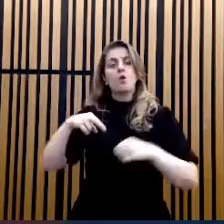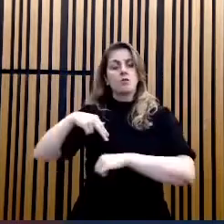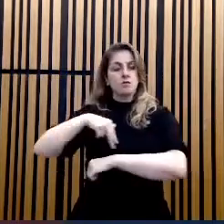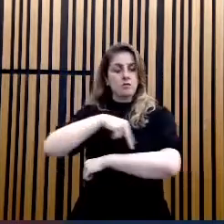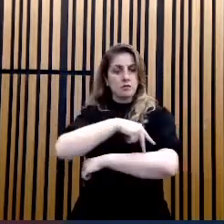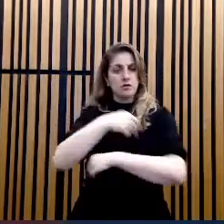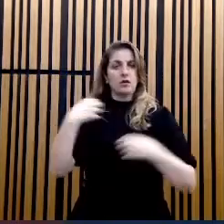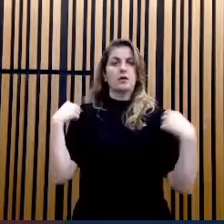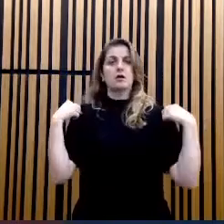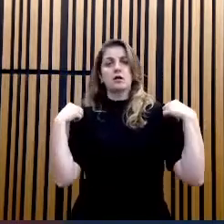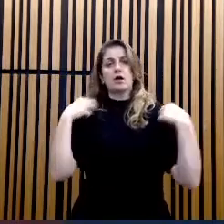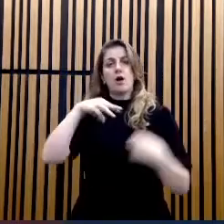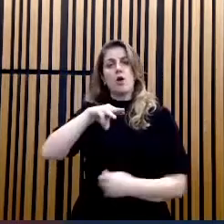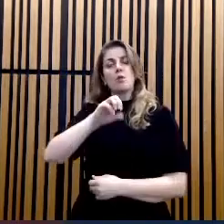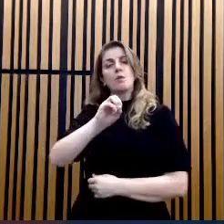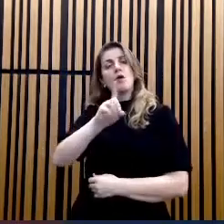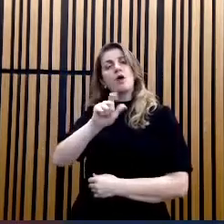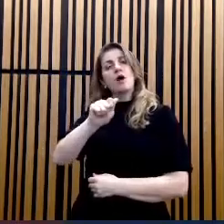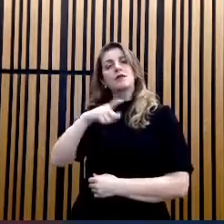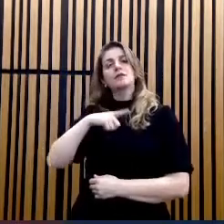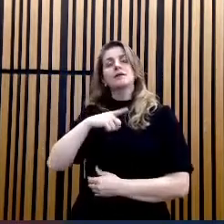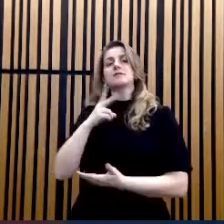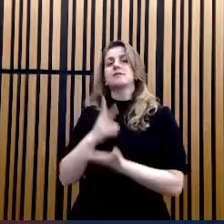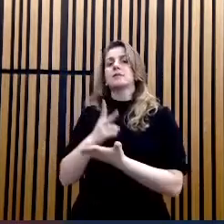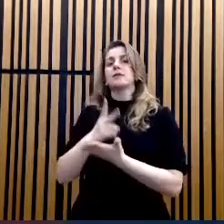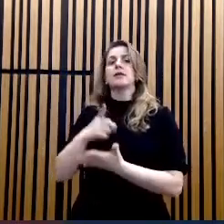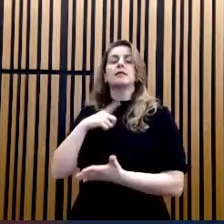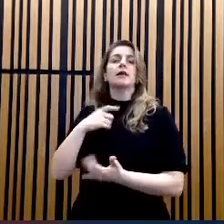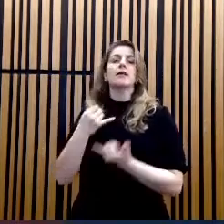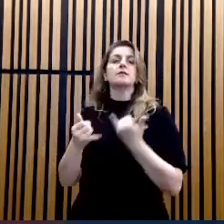moda, onde tem ali, que normalmente